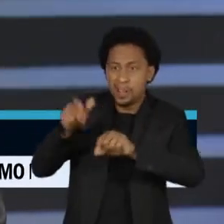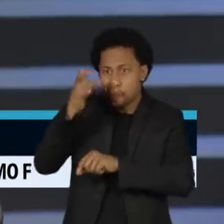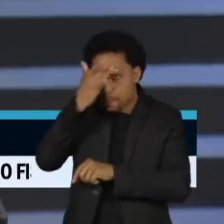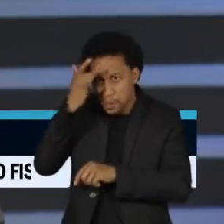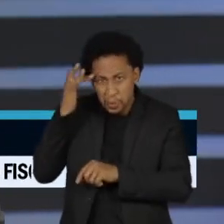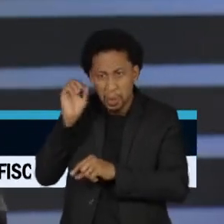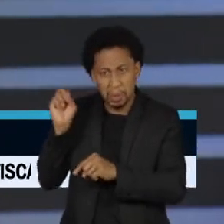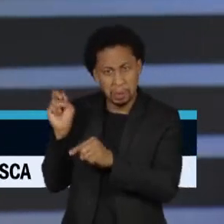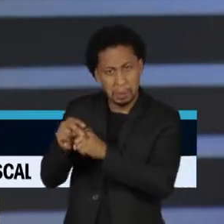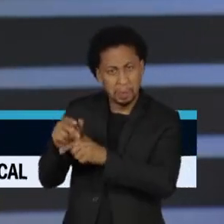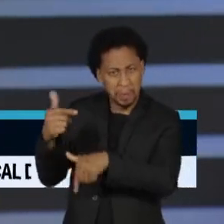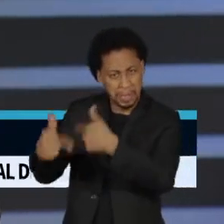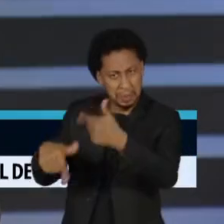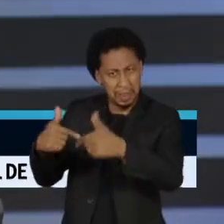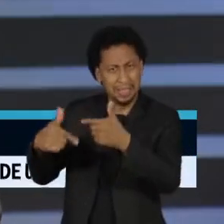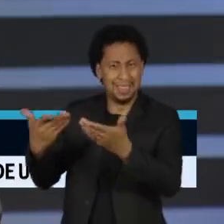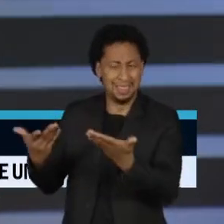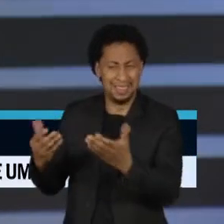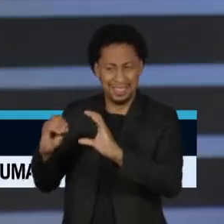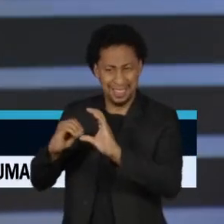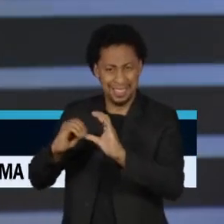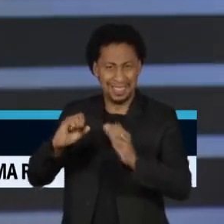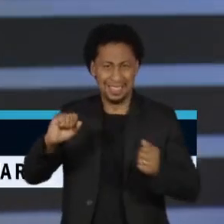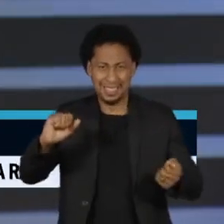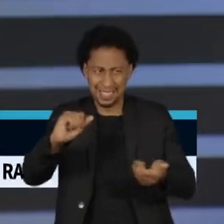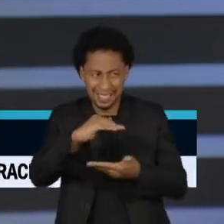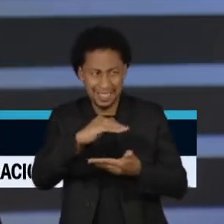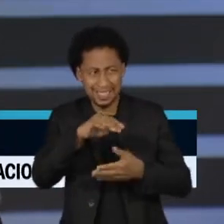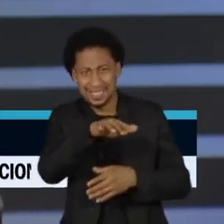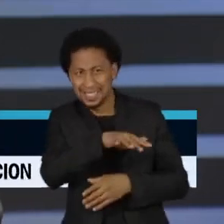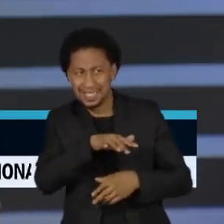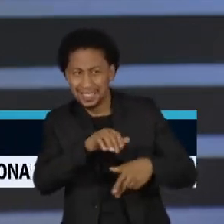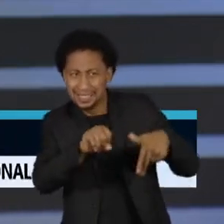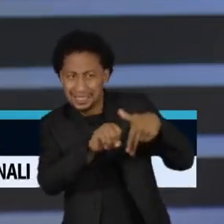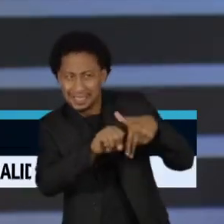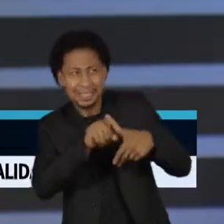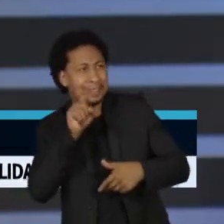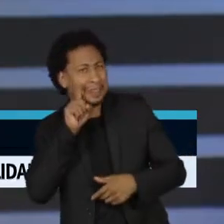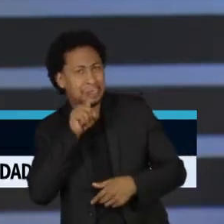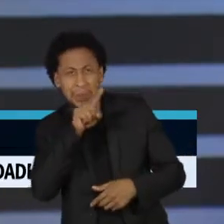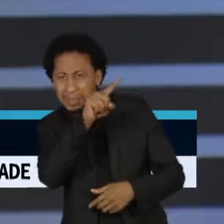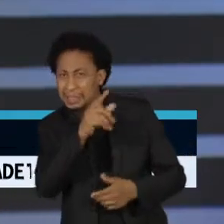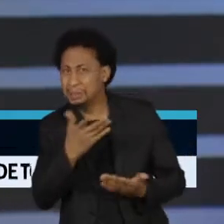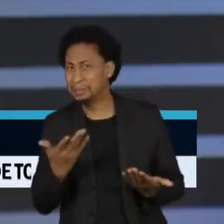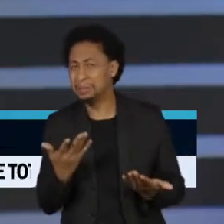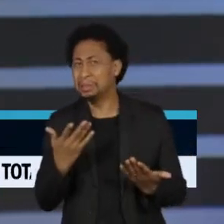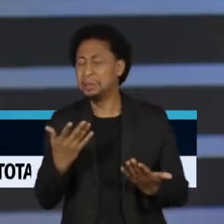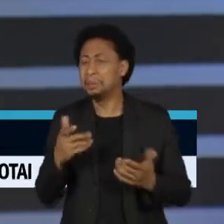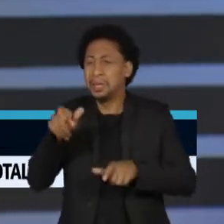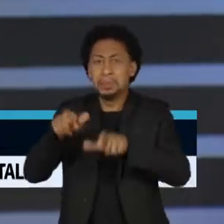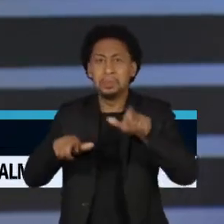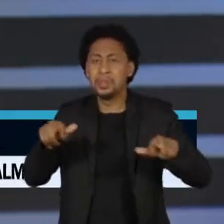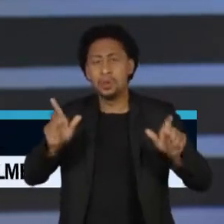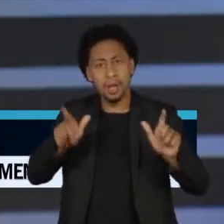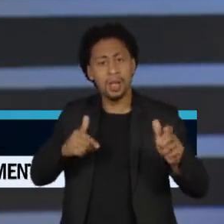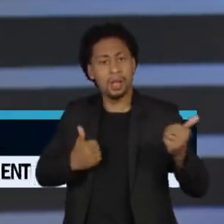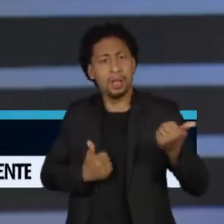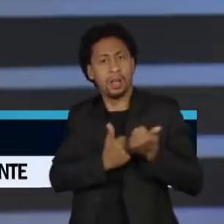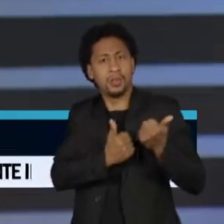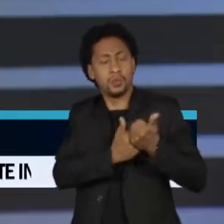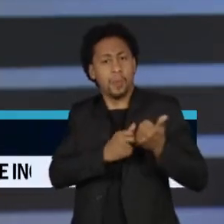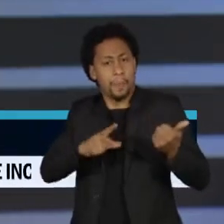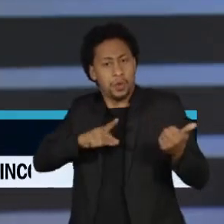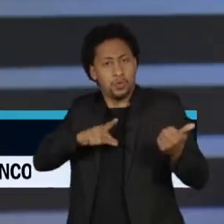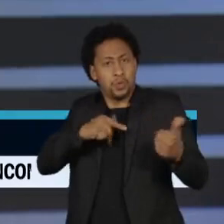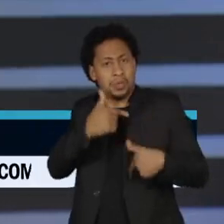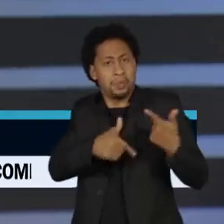você politizar uma indicação no final do mandato com perfis que muito mais seus assessores pessoais do que pessoas que